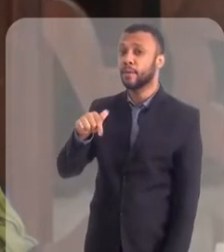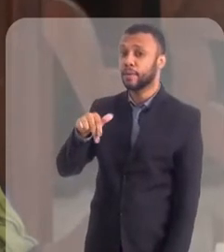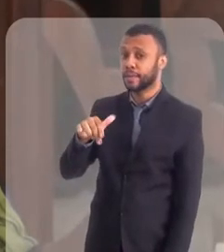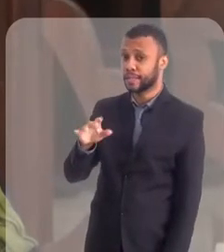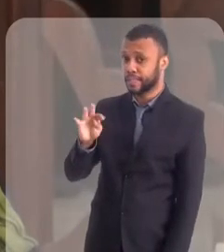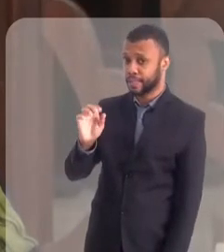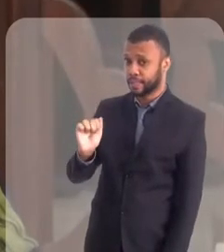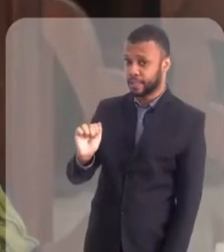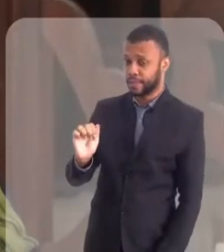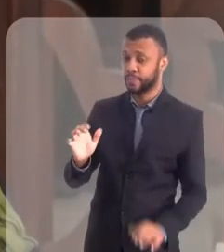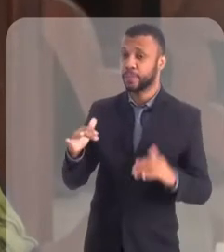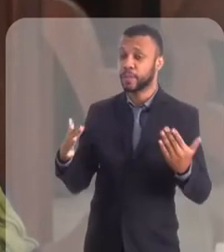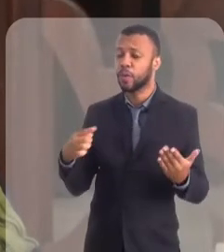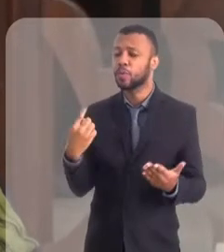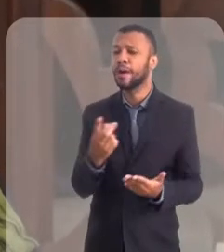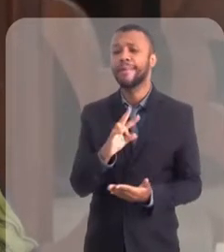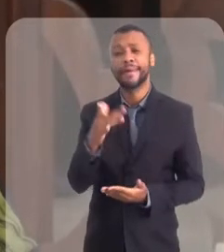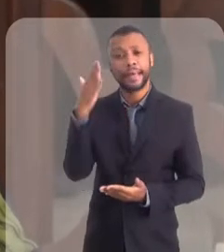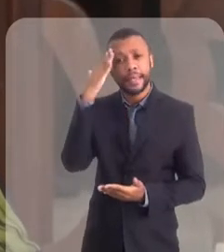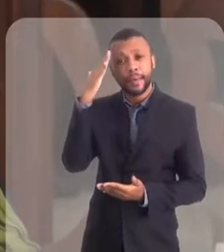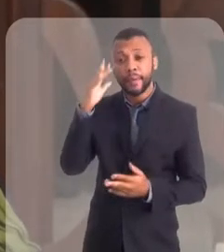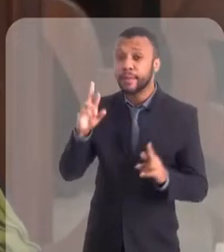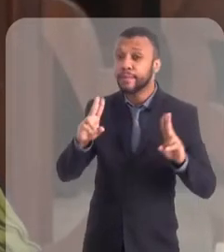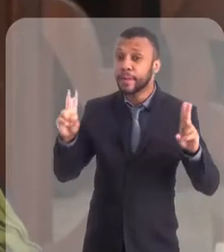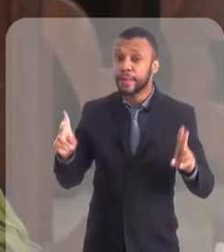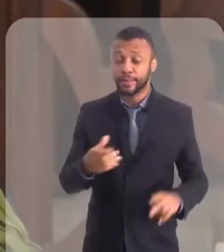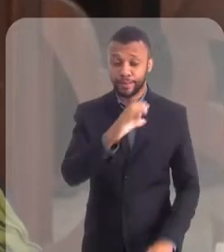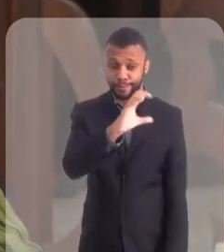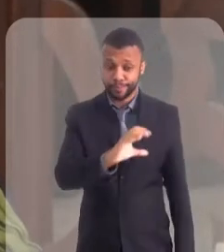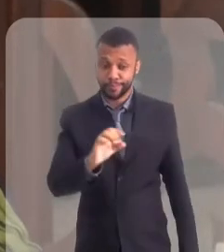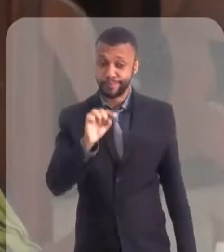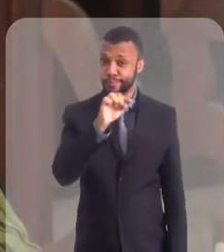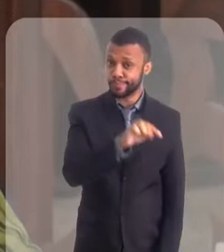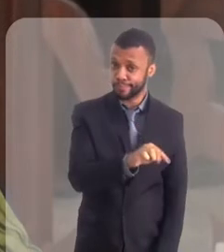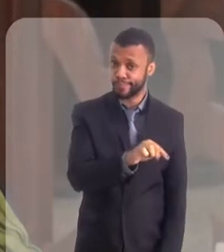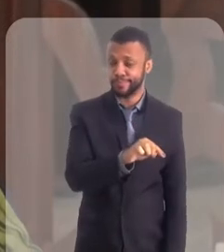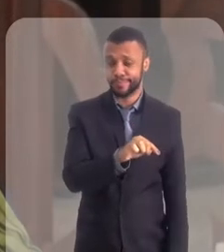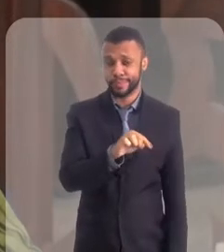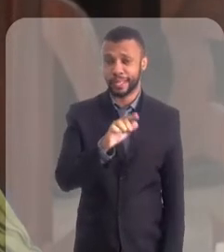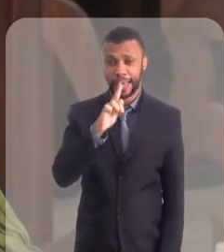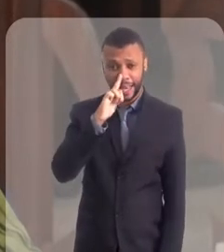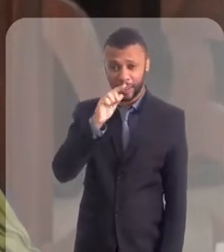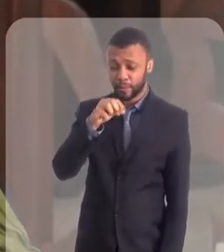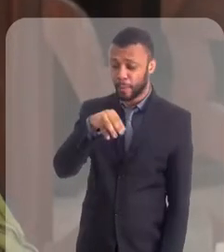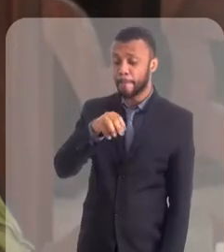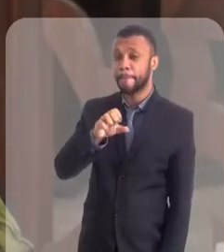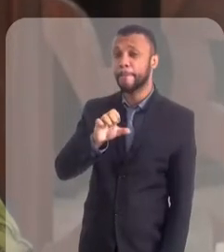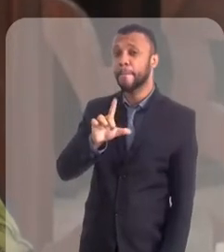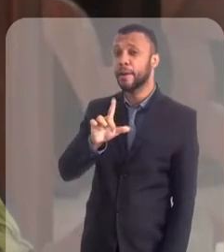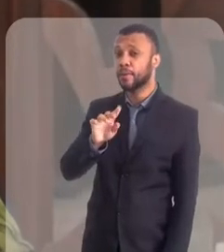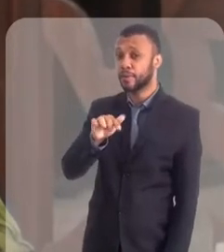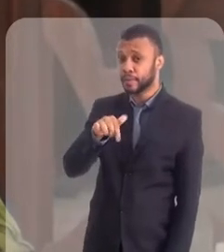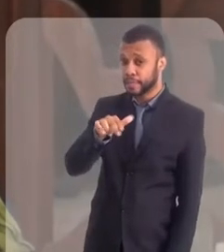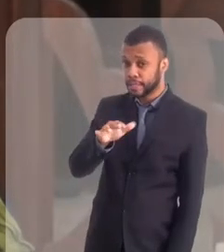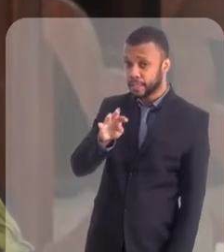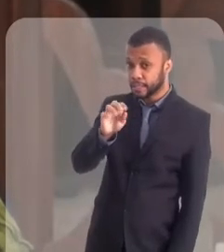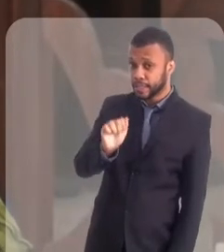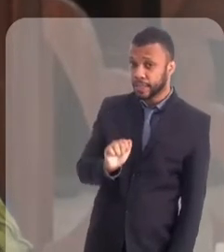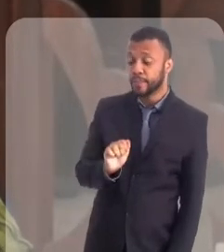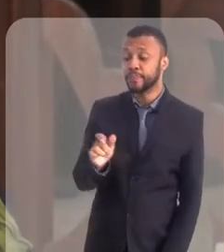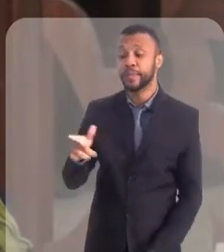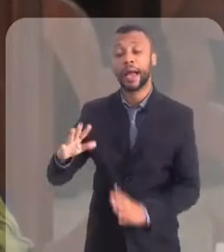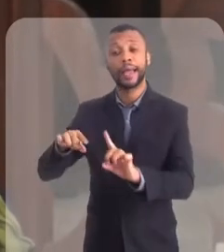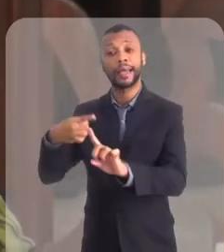E nós vamos saber a diferença entre a Igreja Católica Greco-Melquita e a Igreja